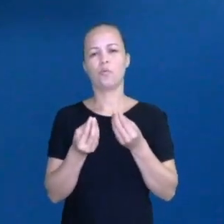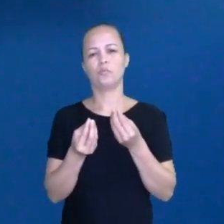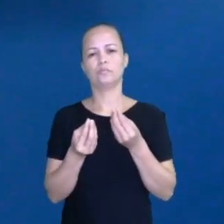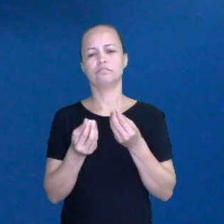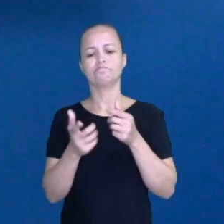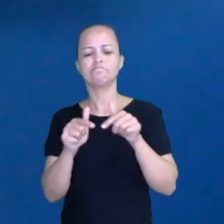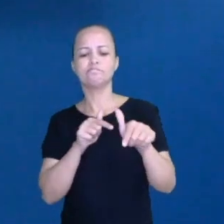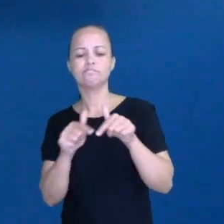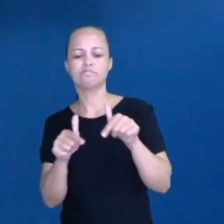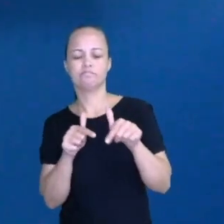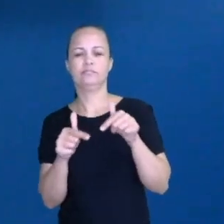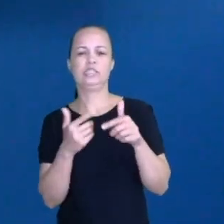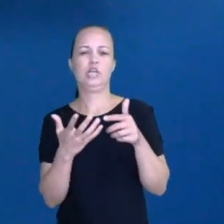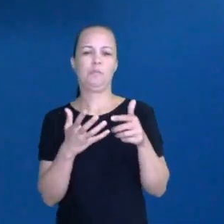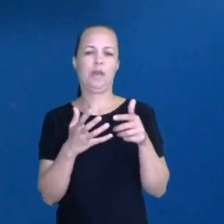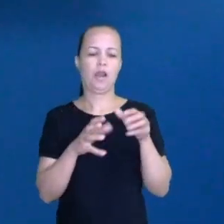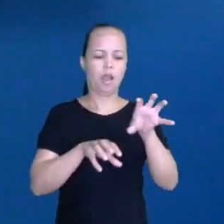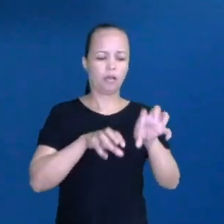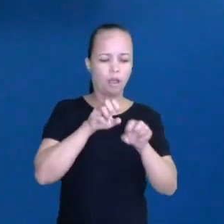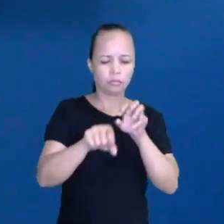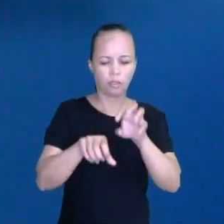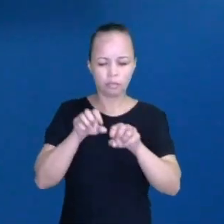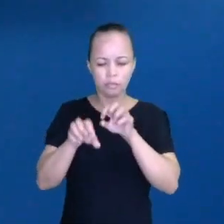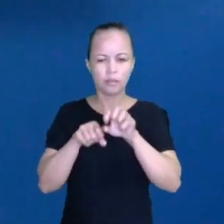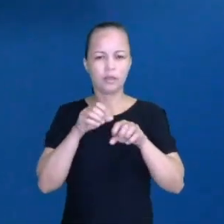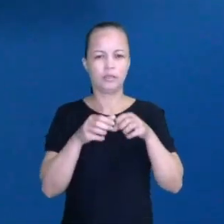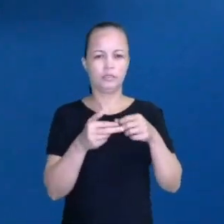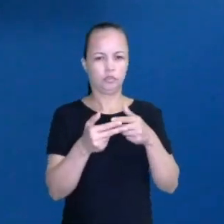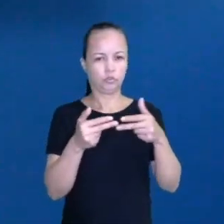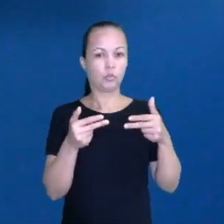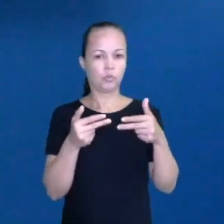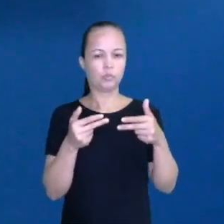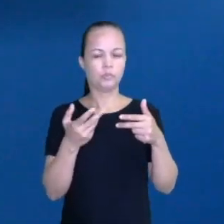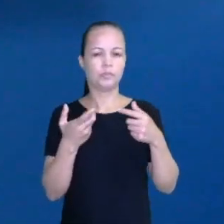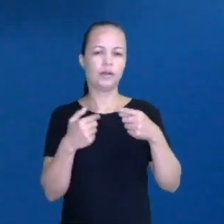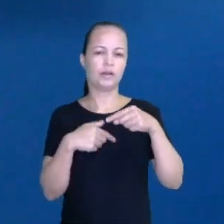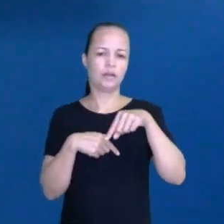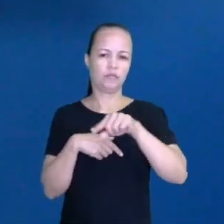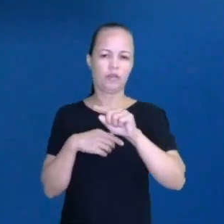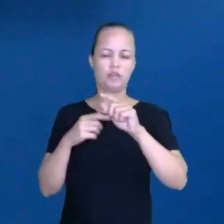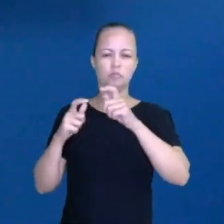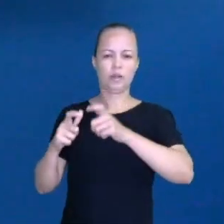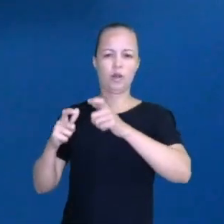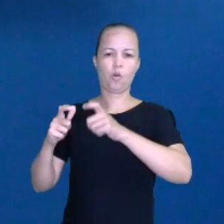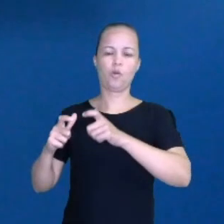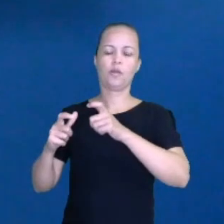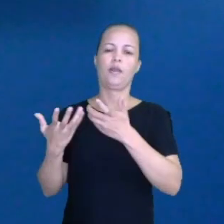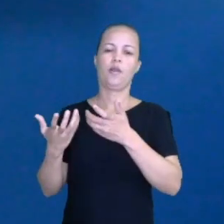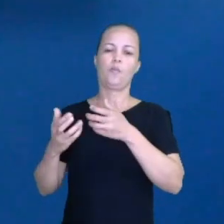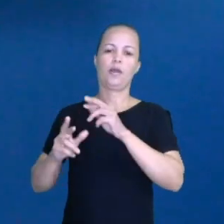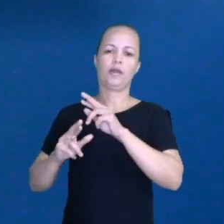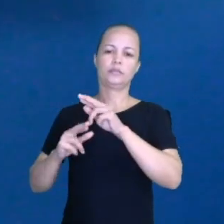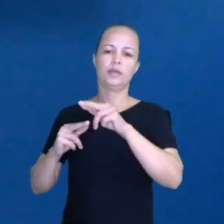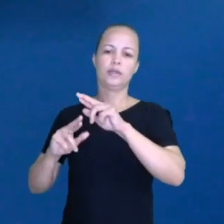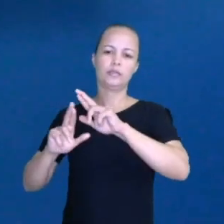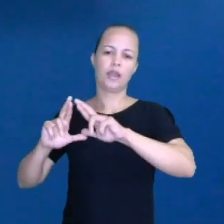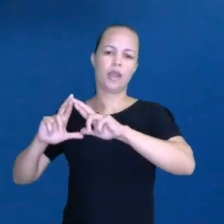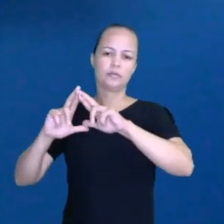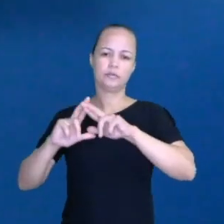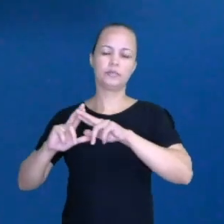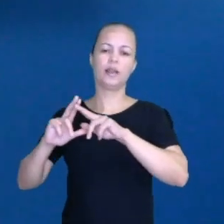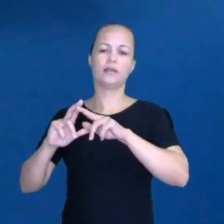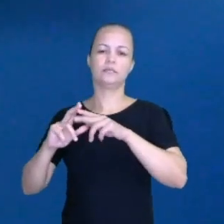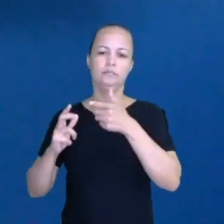eles trabalham catando todo esse lixo, esses resíduos e vão levar para esses lugares para serem reciclados. Ok, gente,